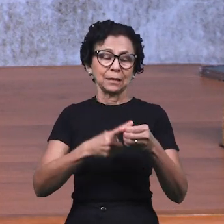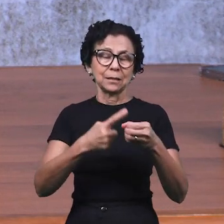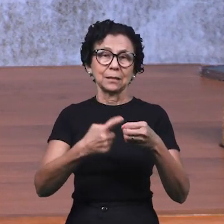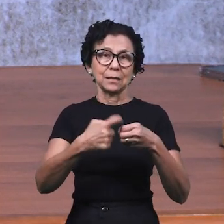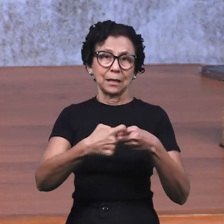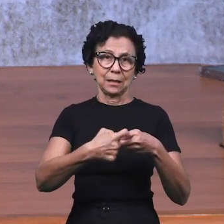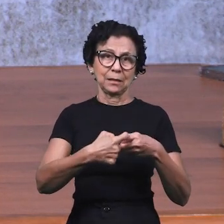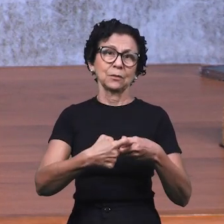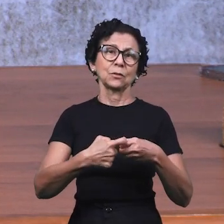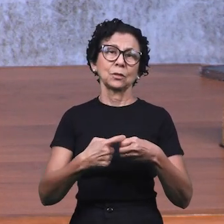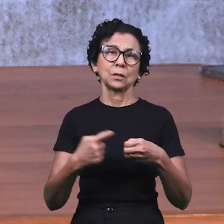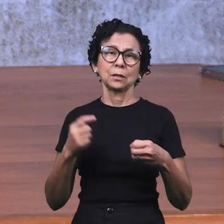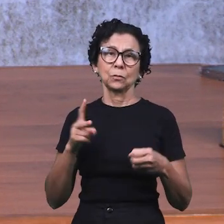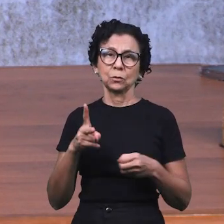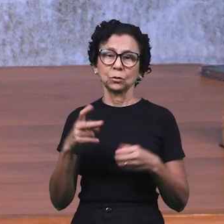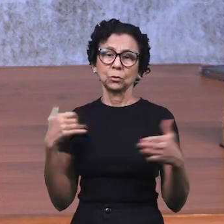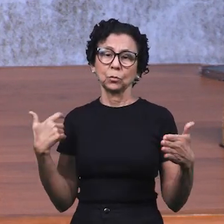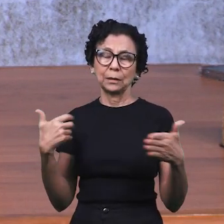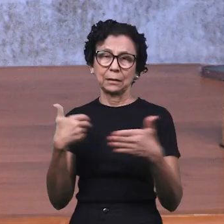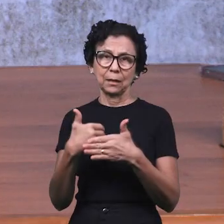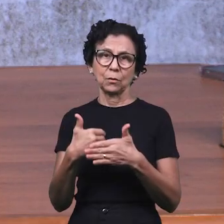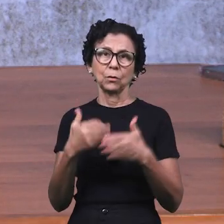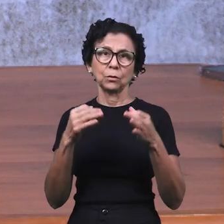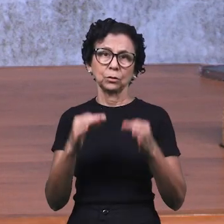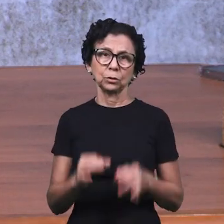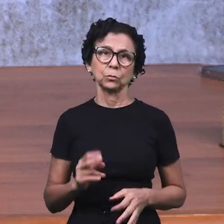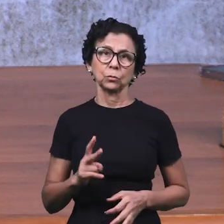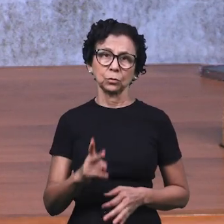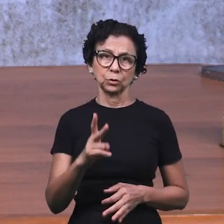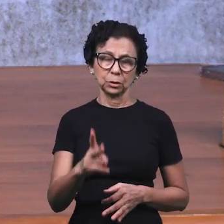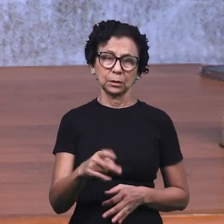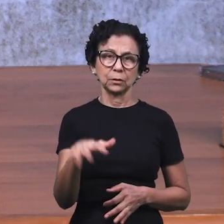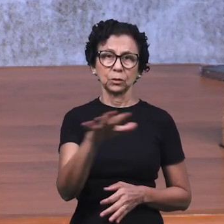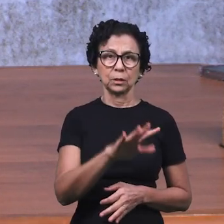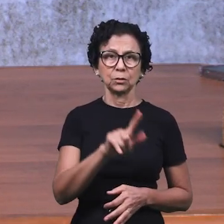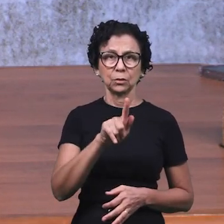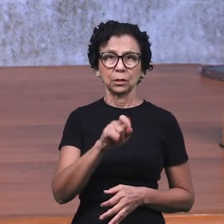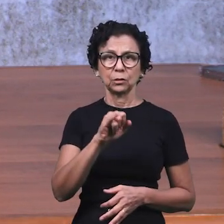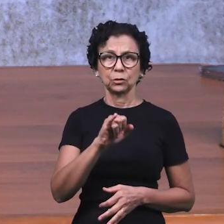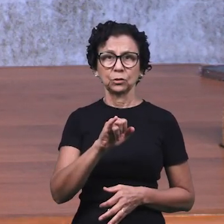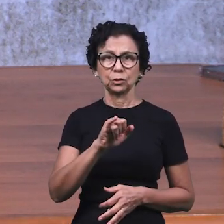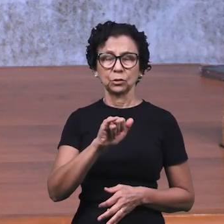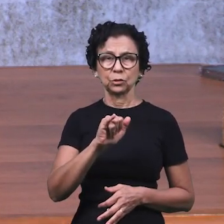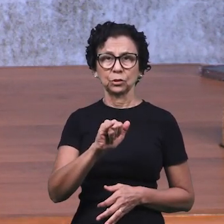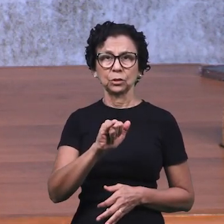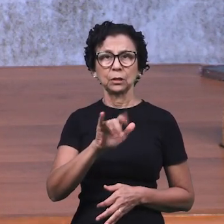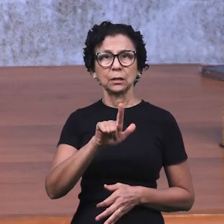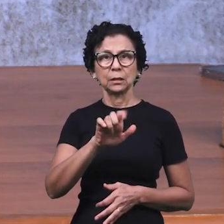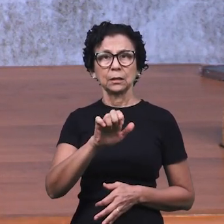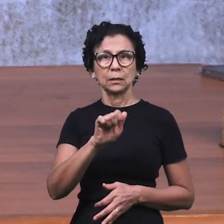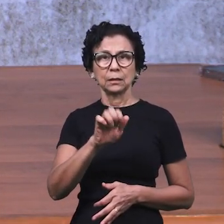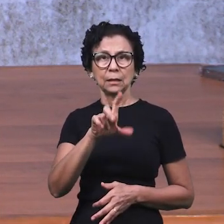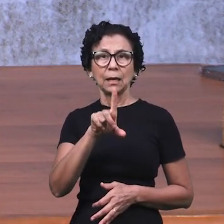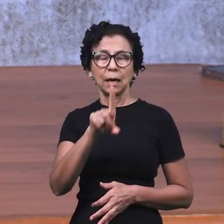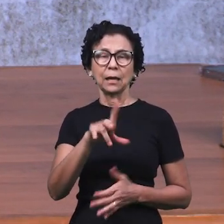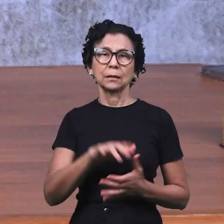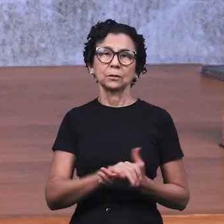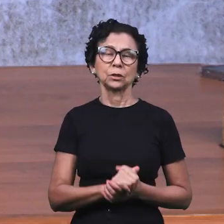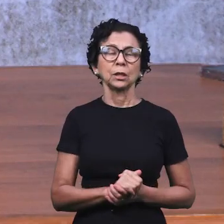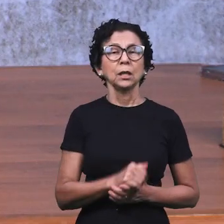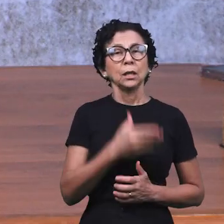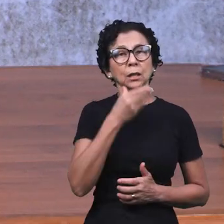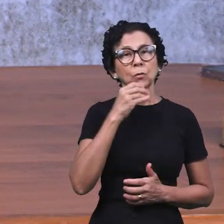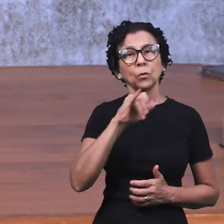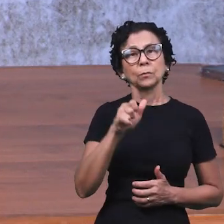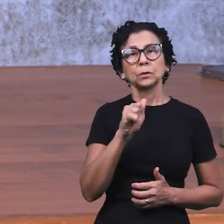dia de hoje, as quais estão na terra de Gileade. E morreu Jair e foi sepultado em